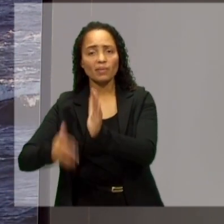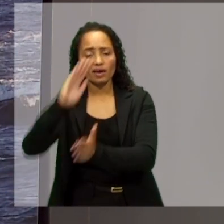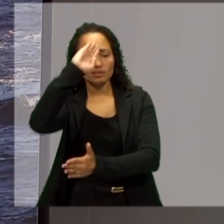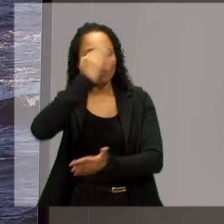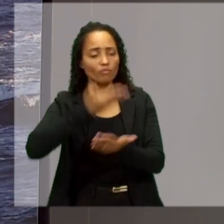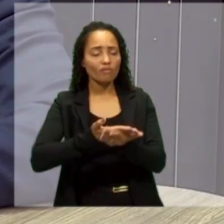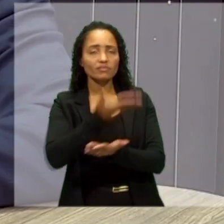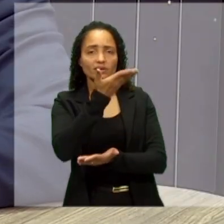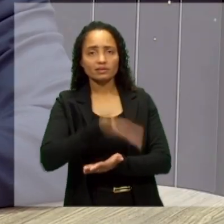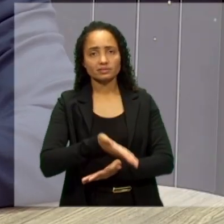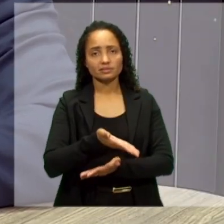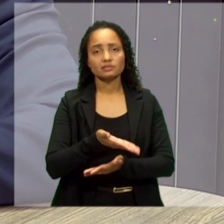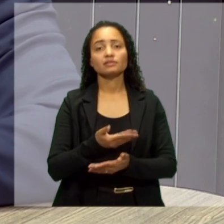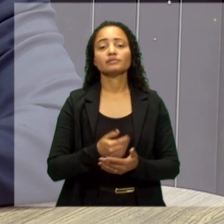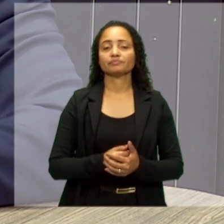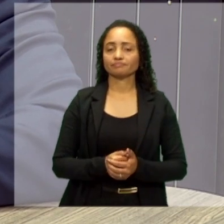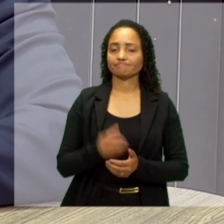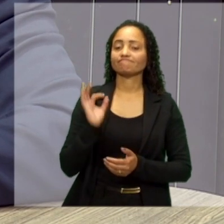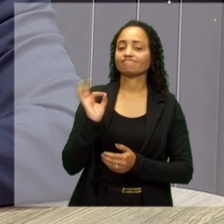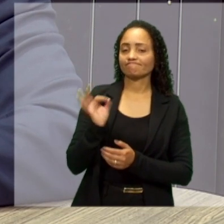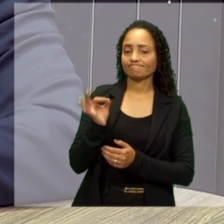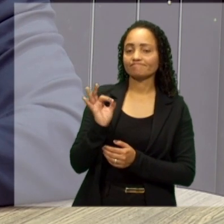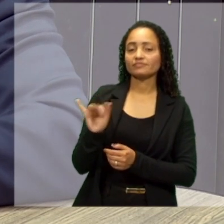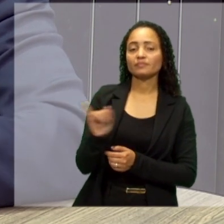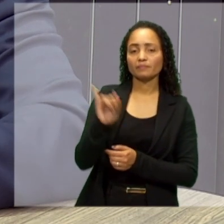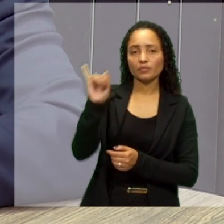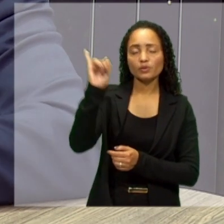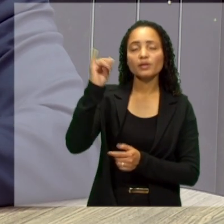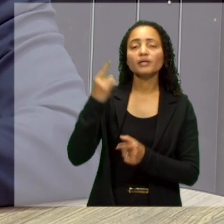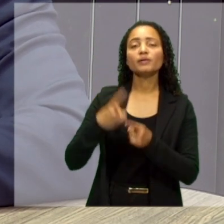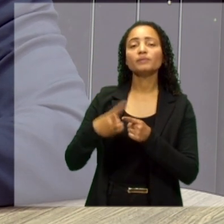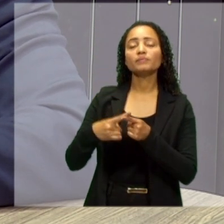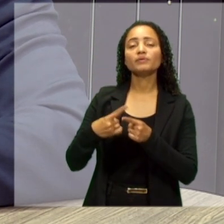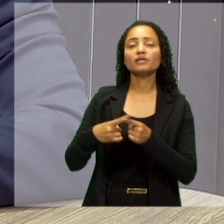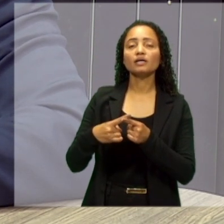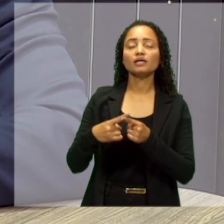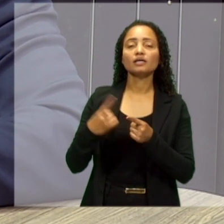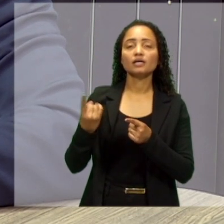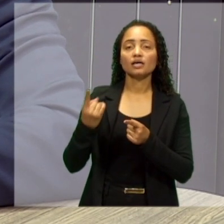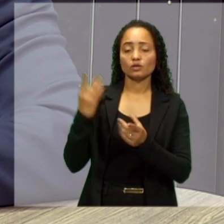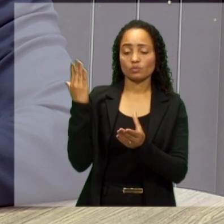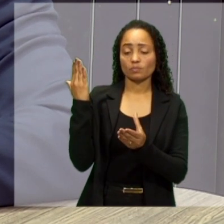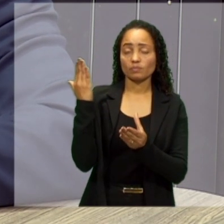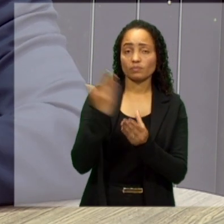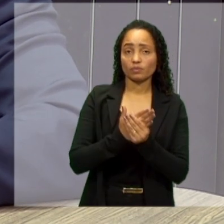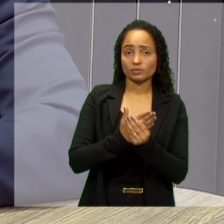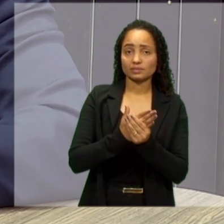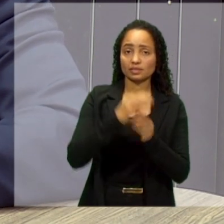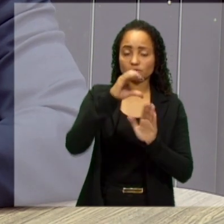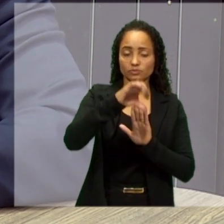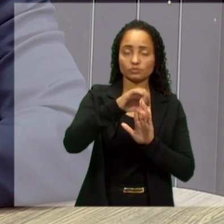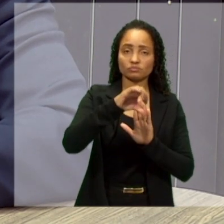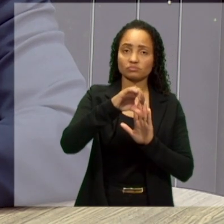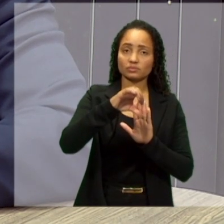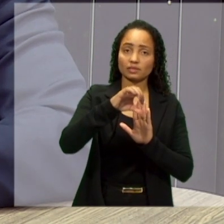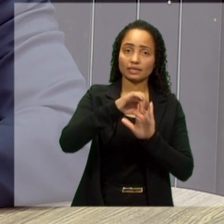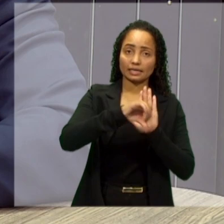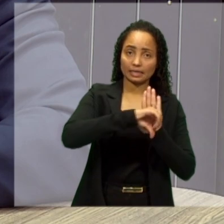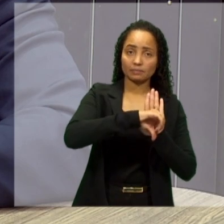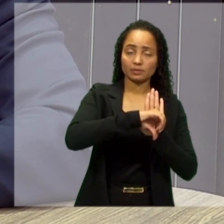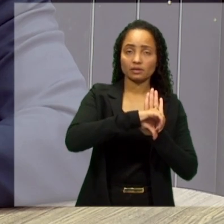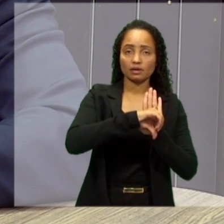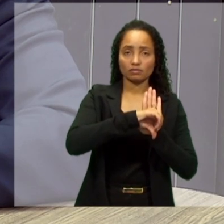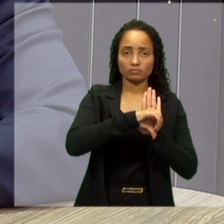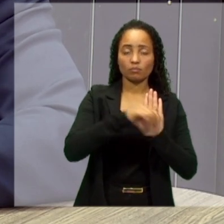sendo assistido, né? E esse é um ponto importante porque, por exemplo, no processo criminal, o momento